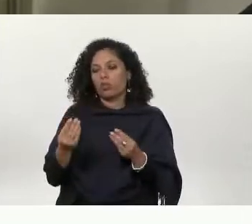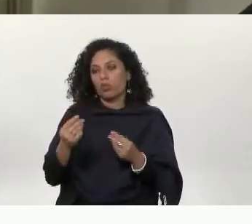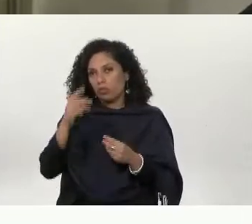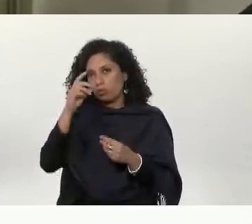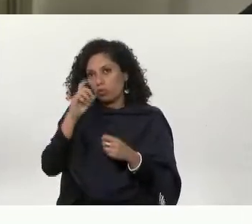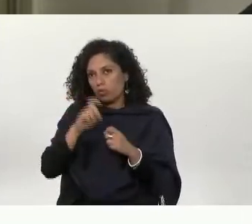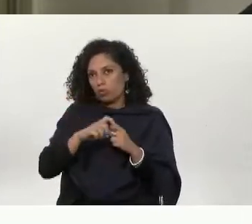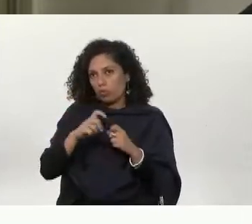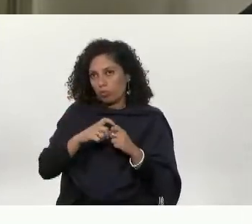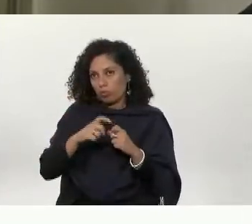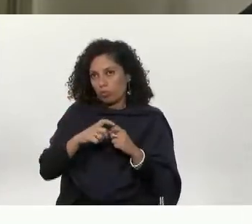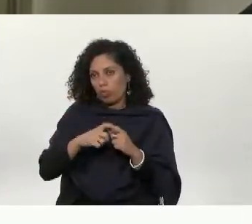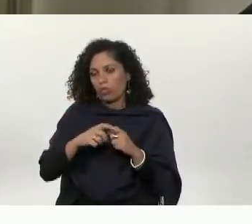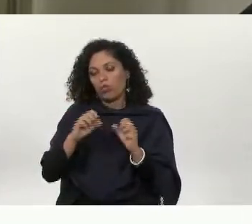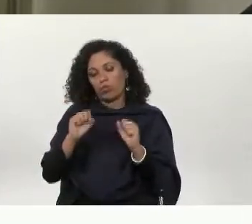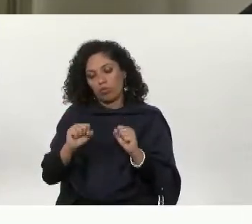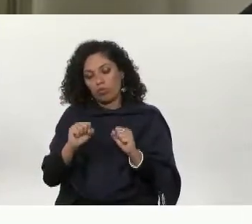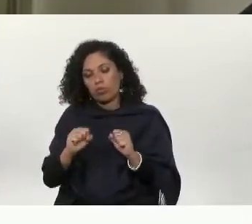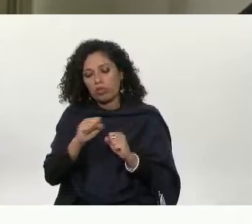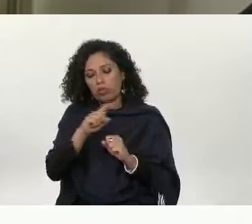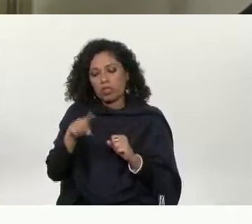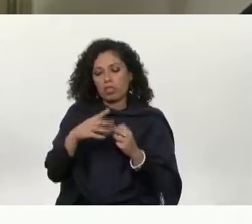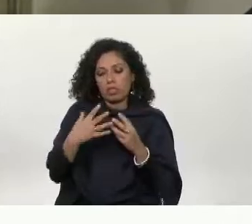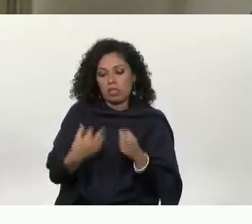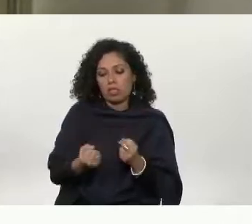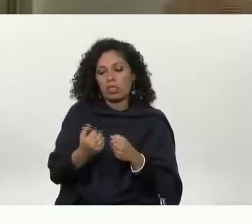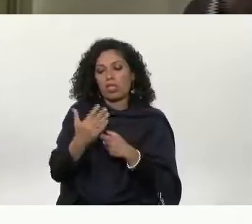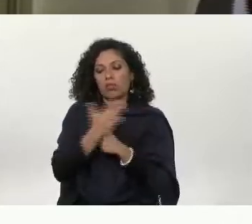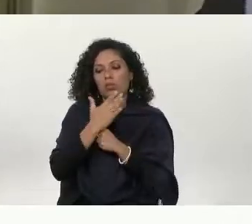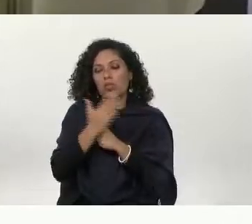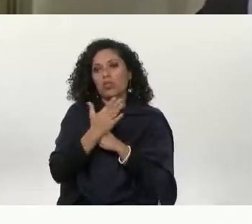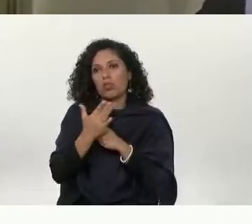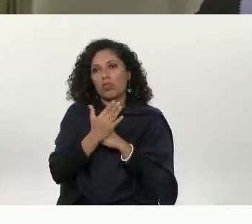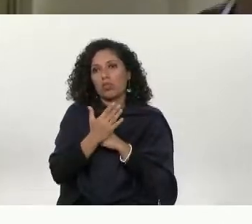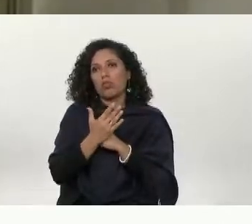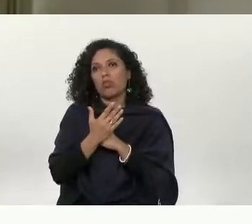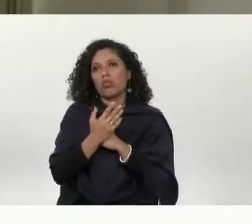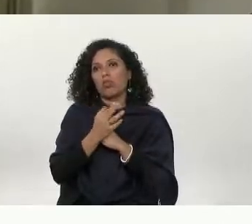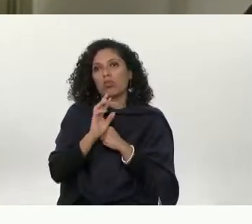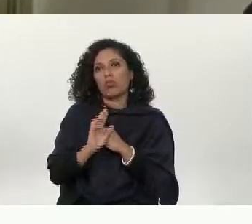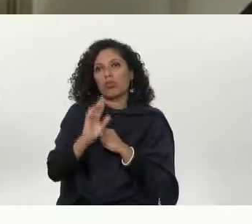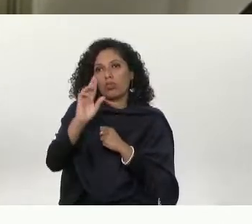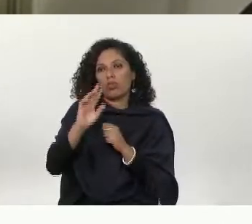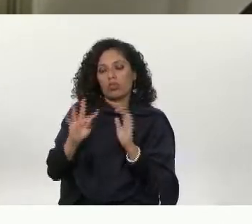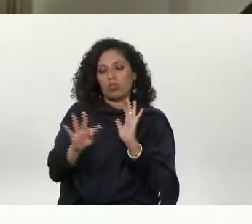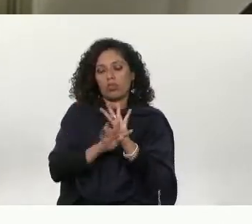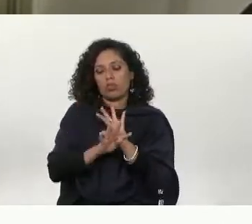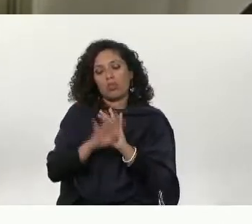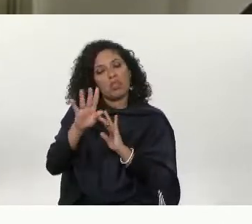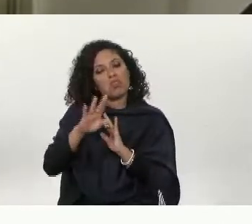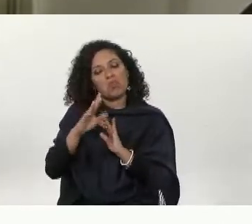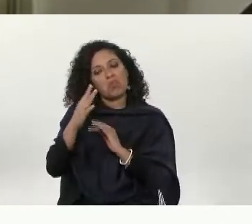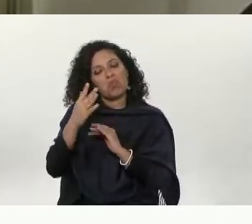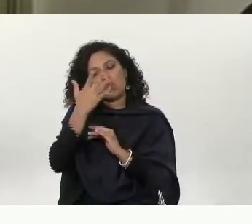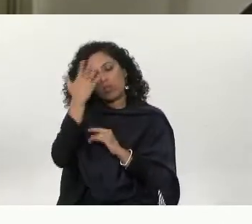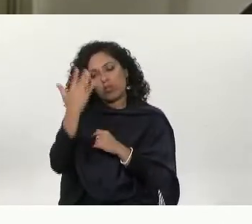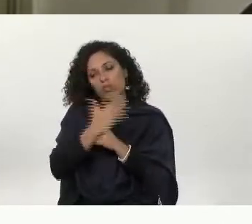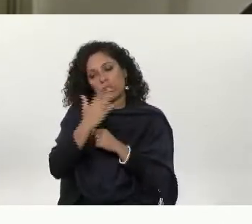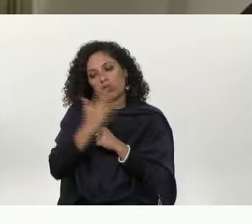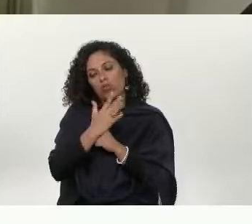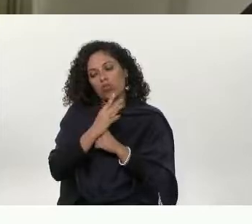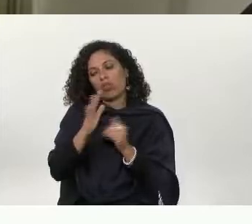do hospital, vários plantonistas, se alguém queria me ajudar sendo responsável técnico, e não tive nenhuma resposta dos